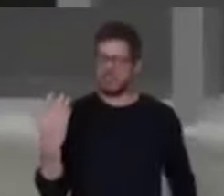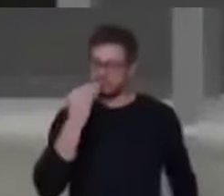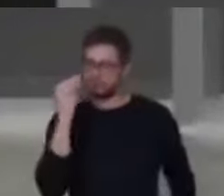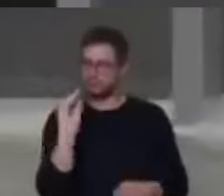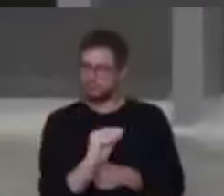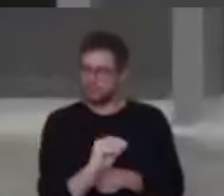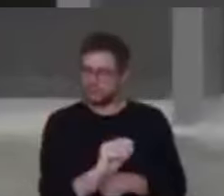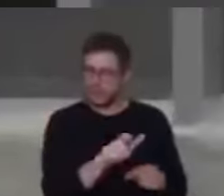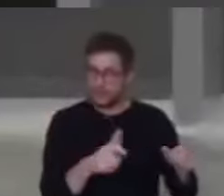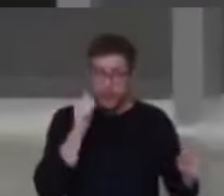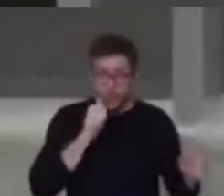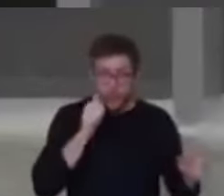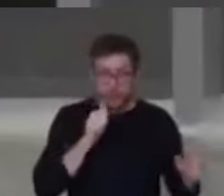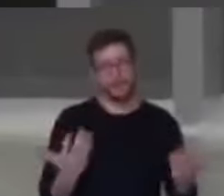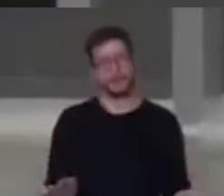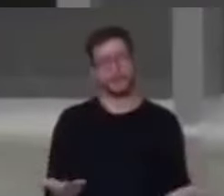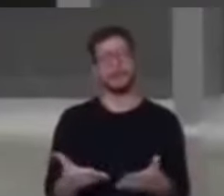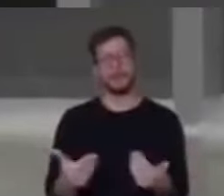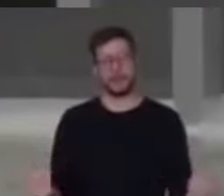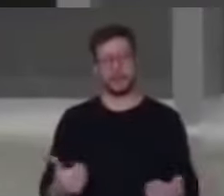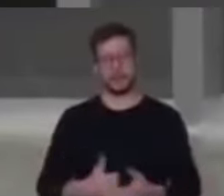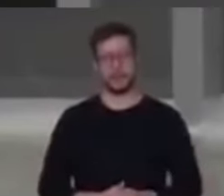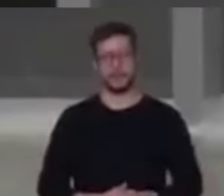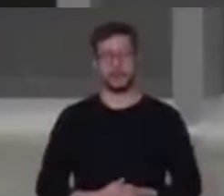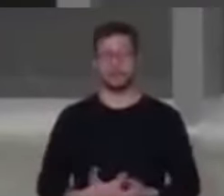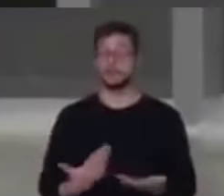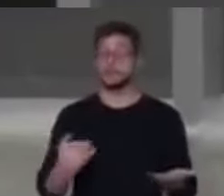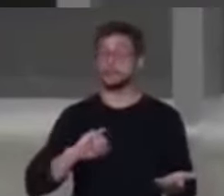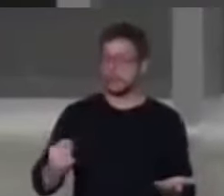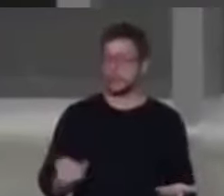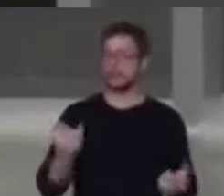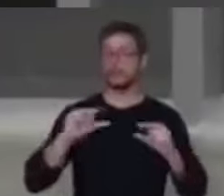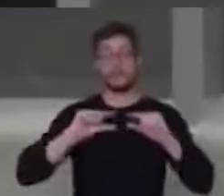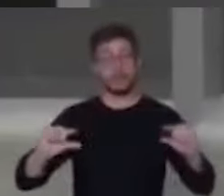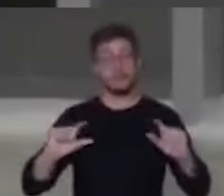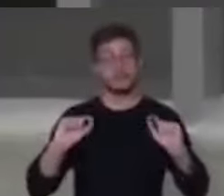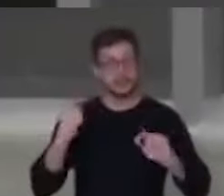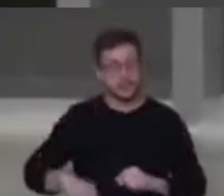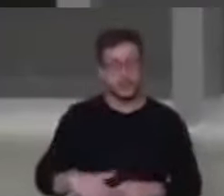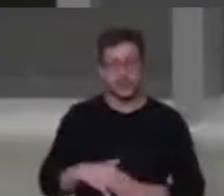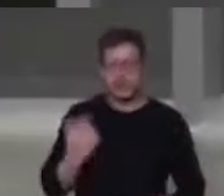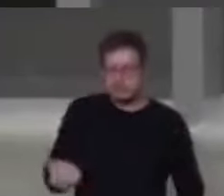absolutamente inadmissível. Por isso eu concluo com Nelson Rodrigues, repetindo: